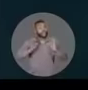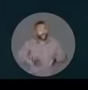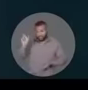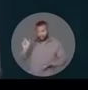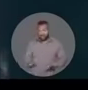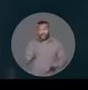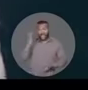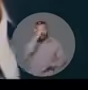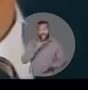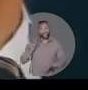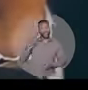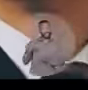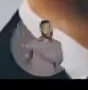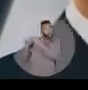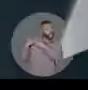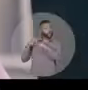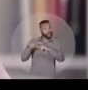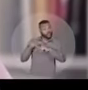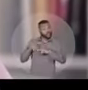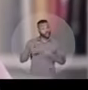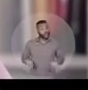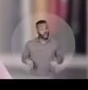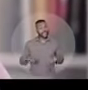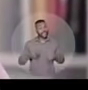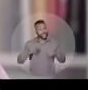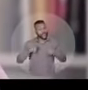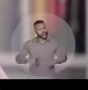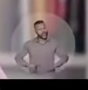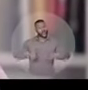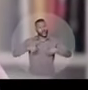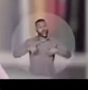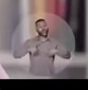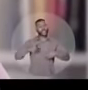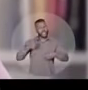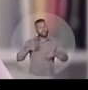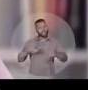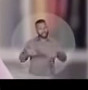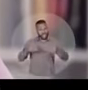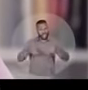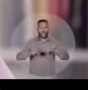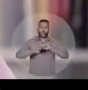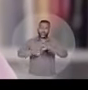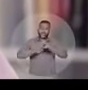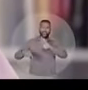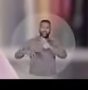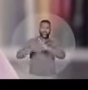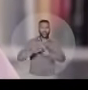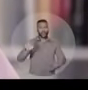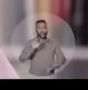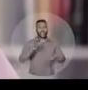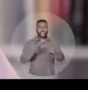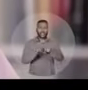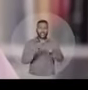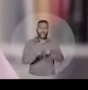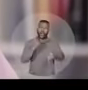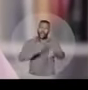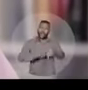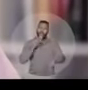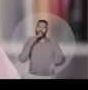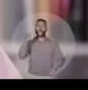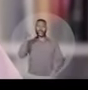é o responsável por isso. Eu tenho muito orgulho de ter sido ministro da Educação de Lula no melhor momento do